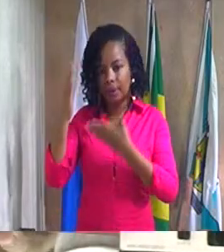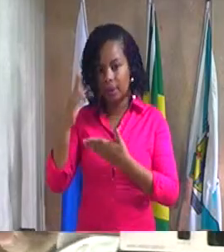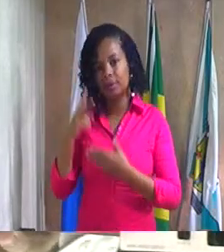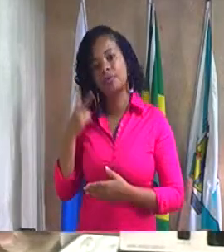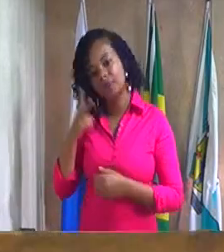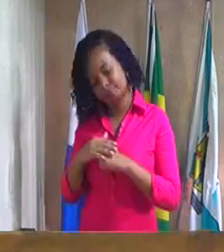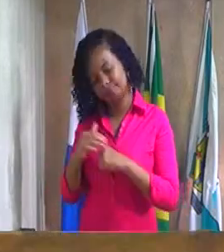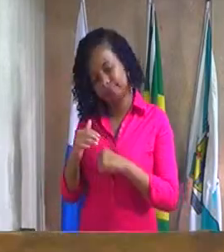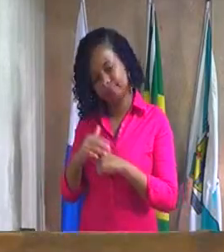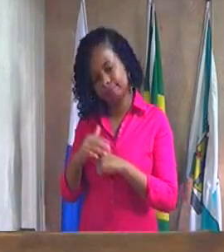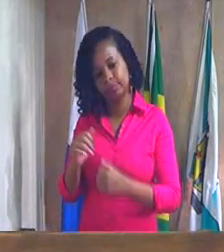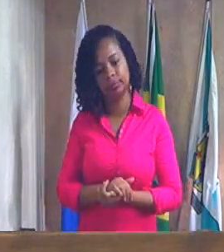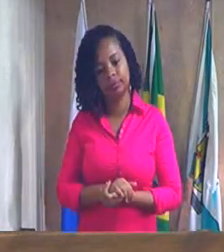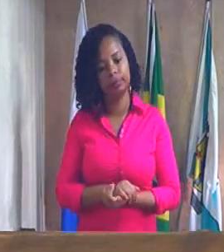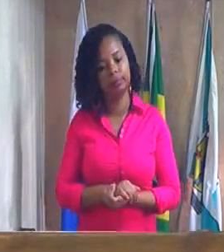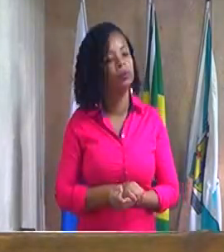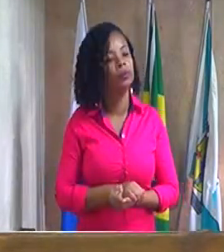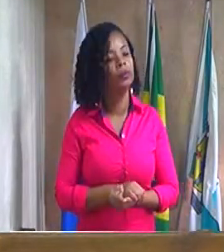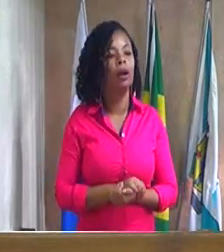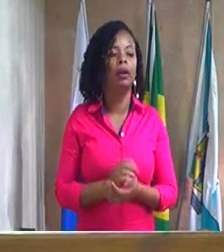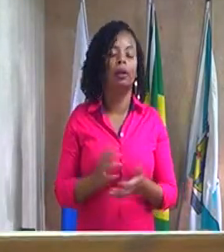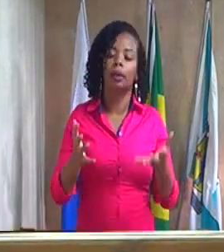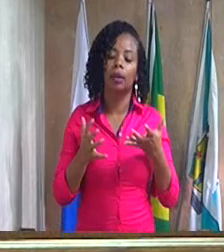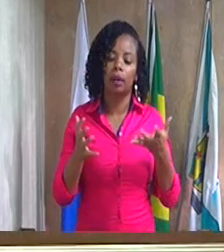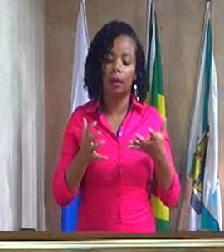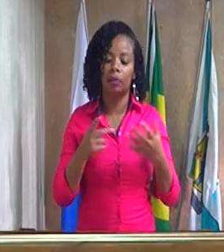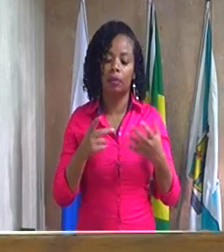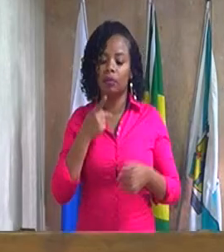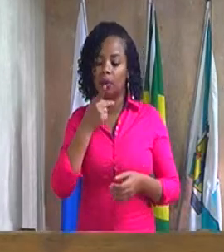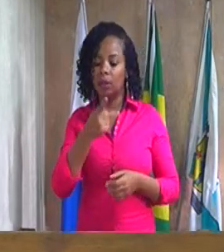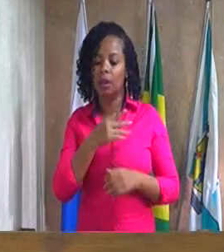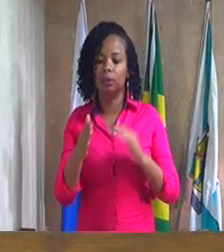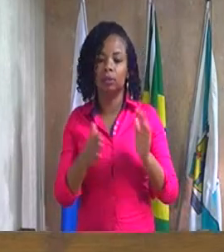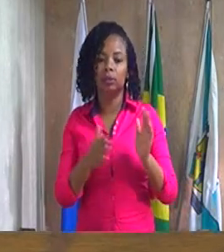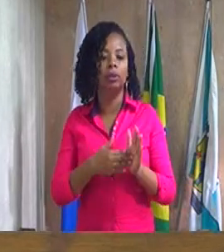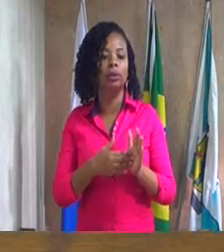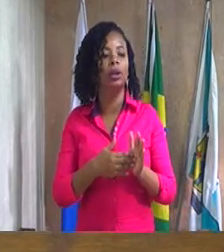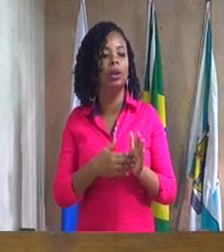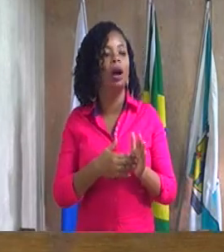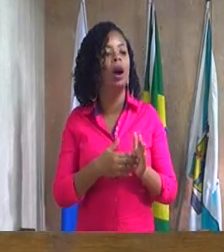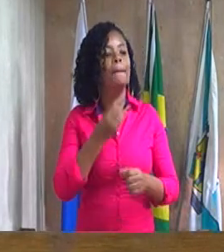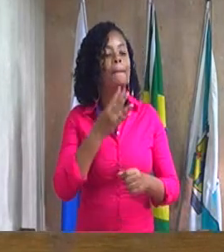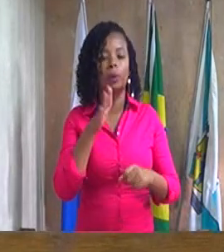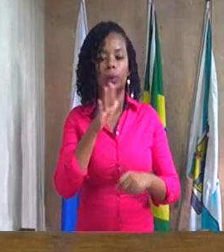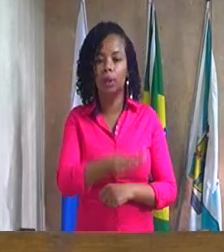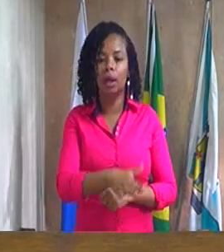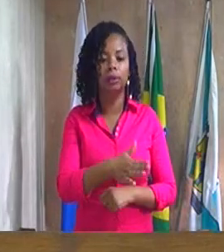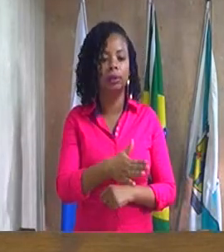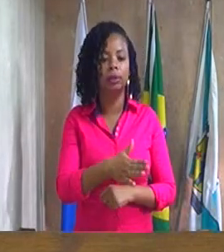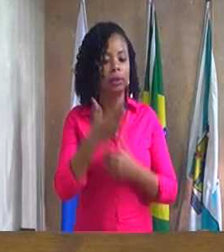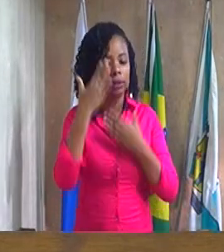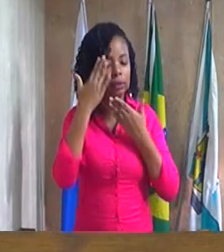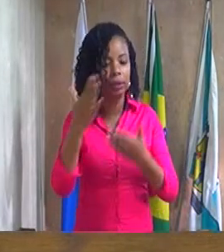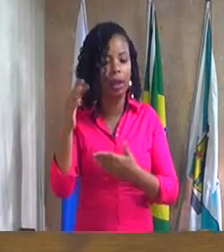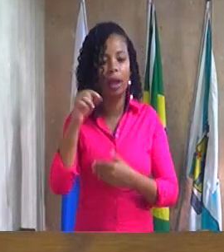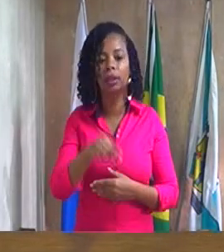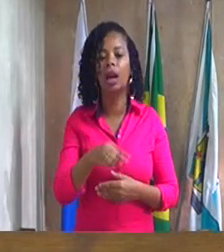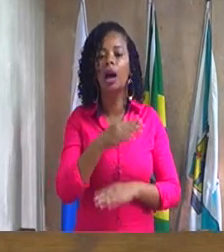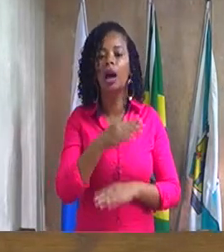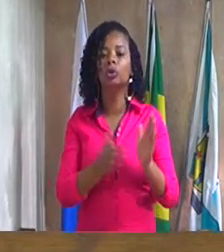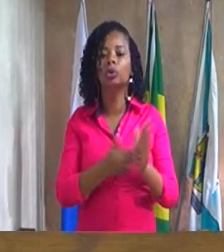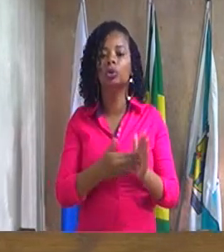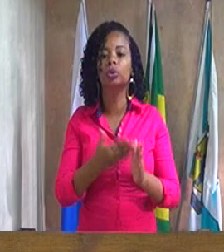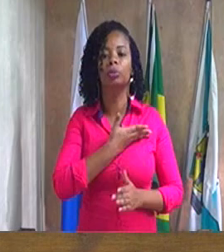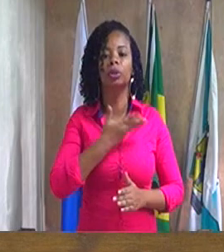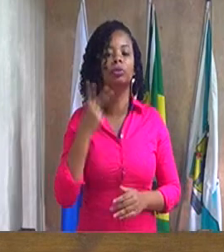Eu queria inicialmente de cumprimentar a todos, desejando uma boa tarde, agradecer aqui aos nobres colegas